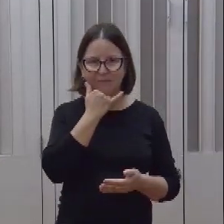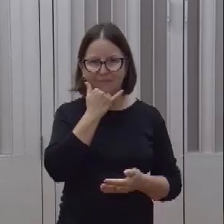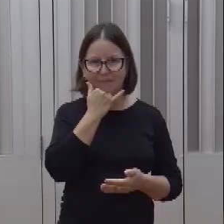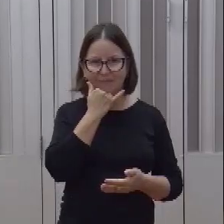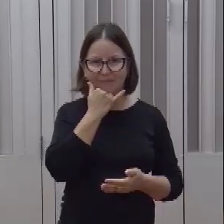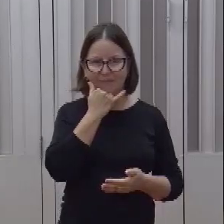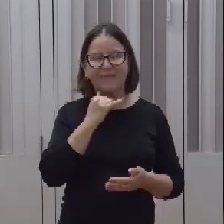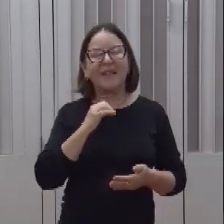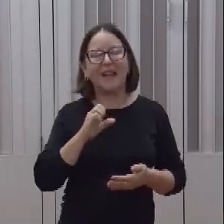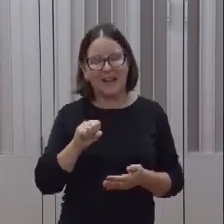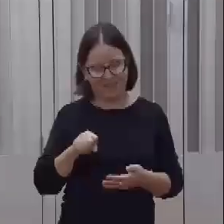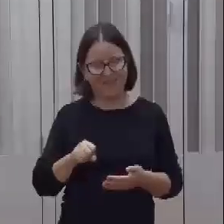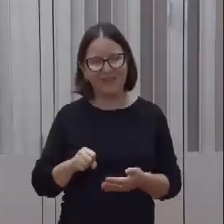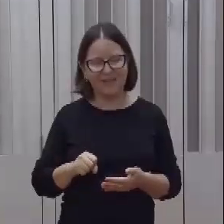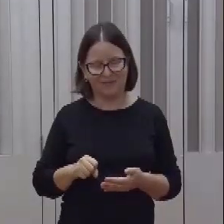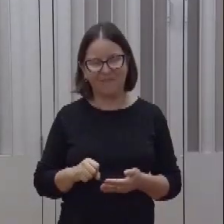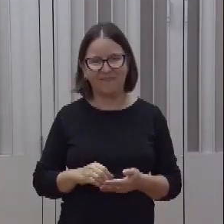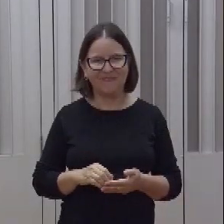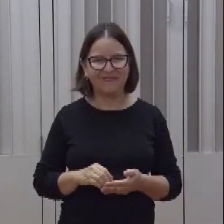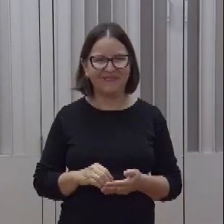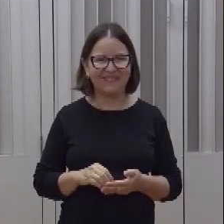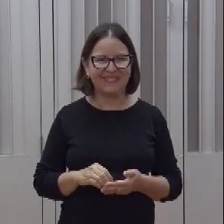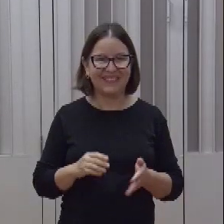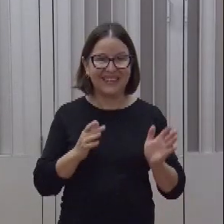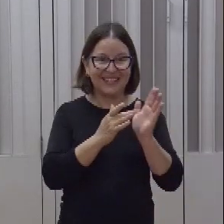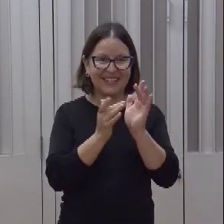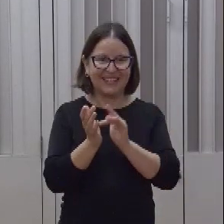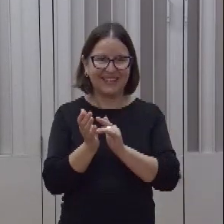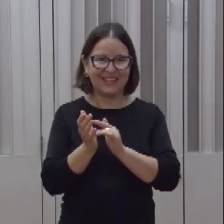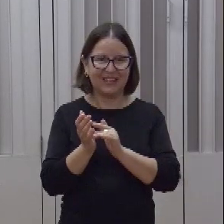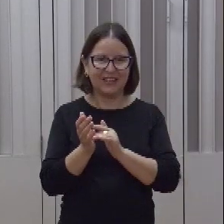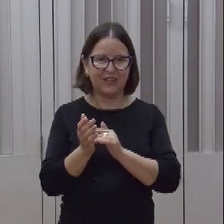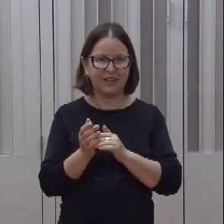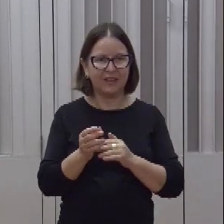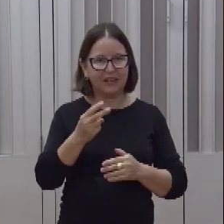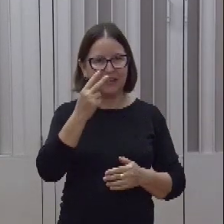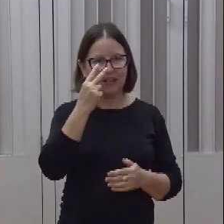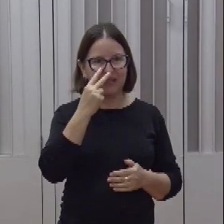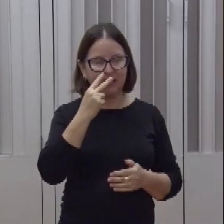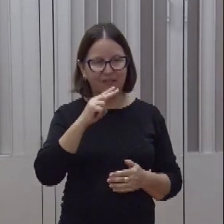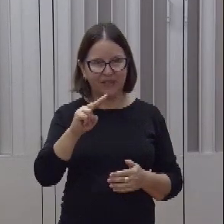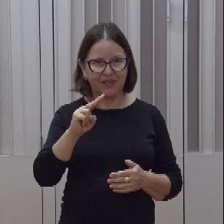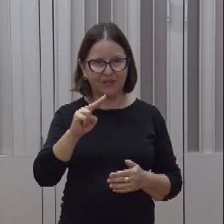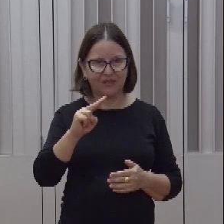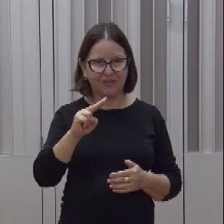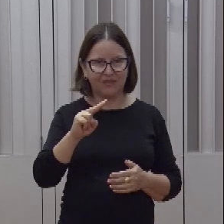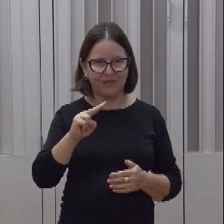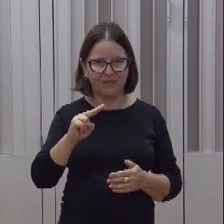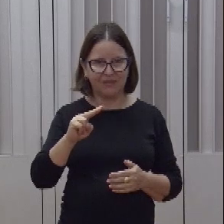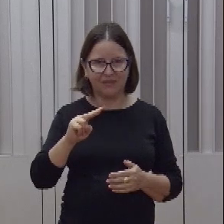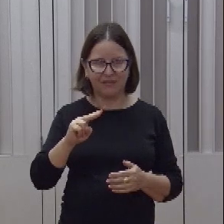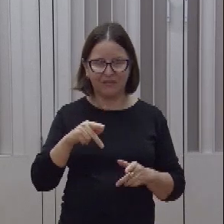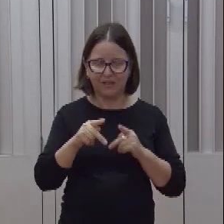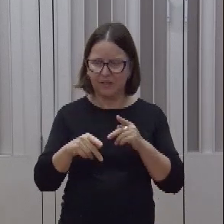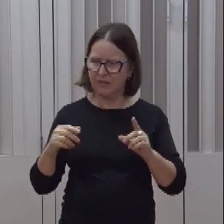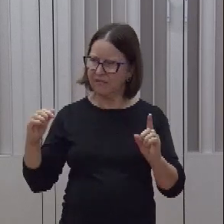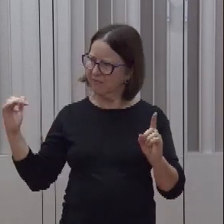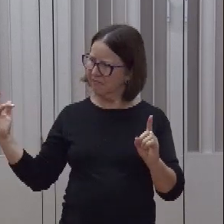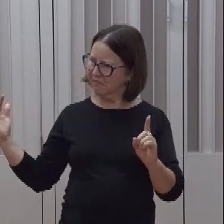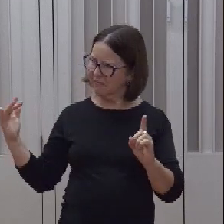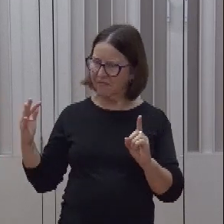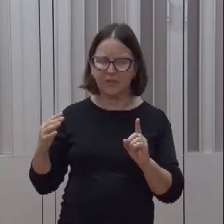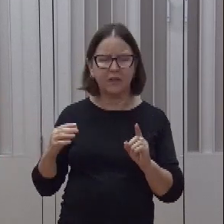sim, é isso mesmo. É isso mesmo. E Jesus, voltando-se e vendo que o seguiam, disse-lhes: Que